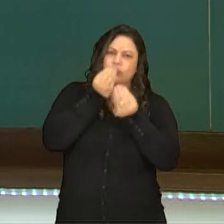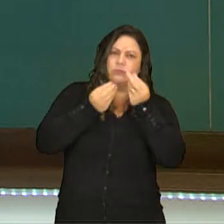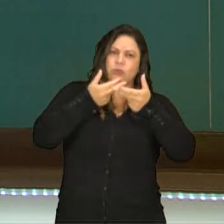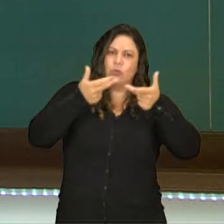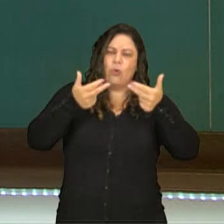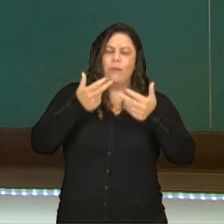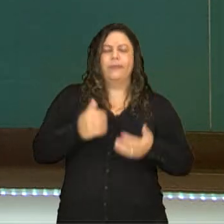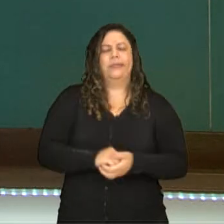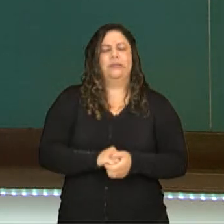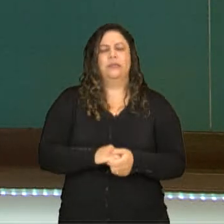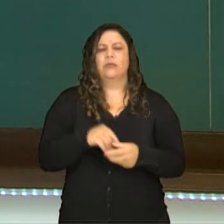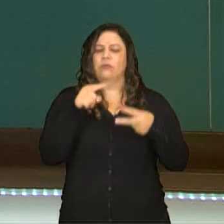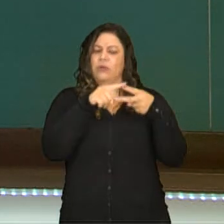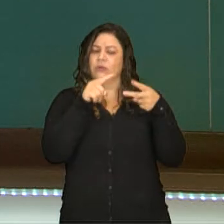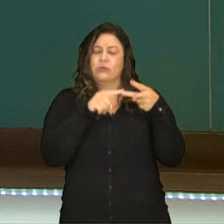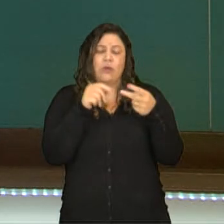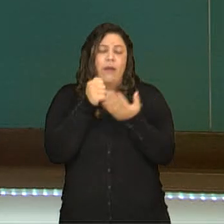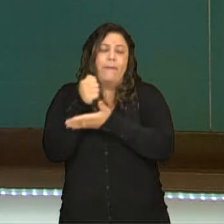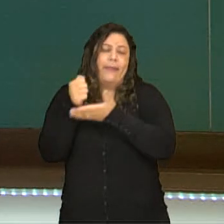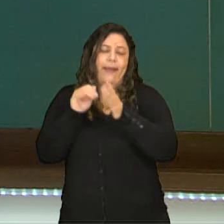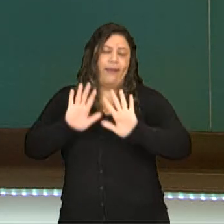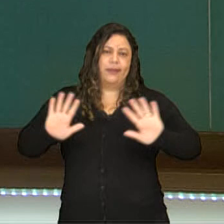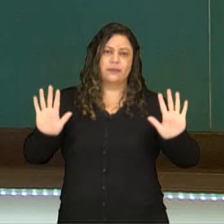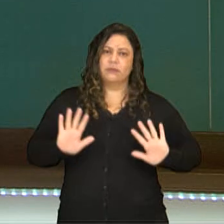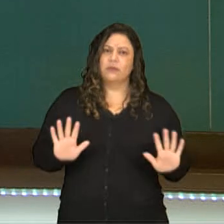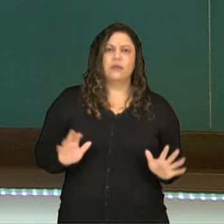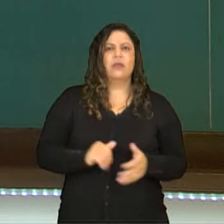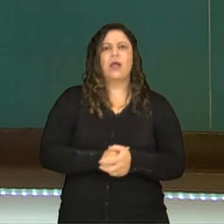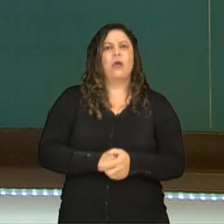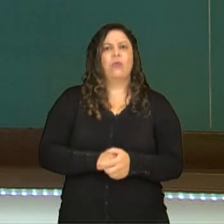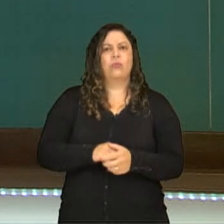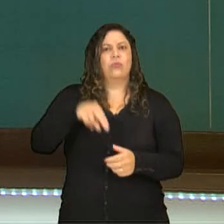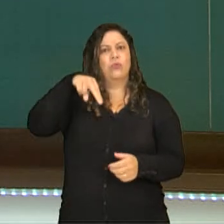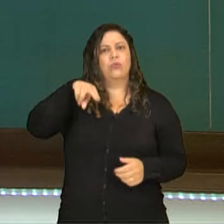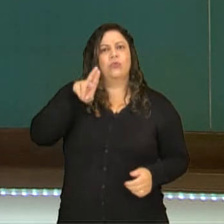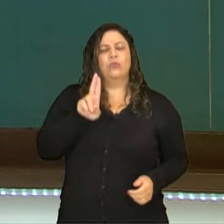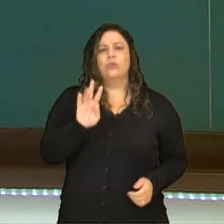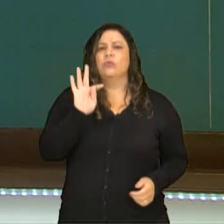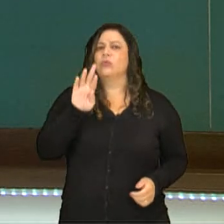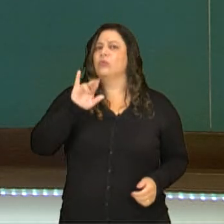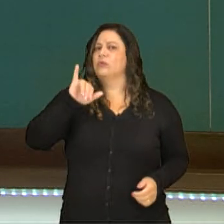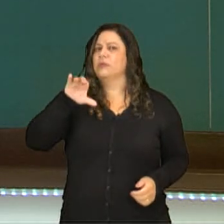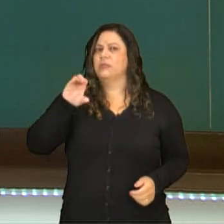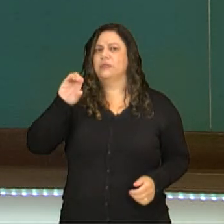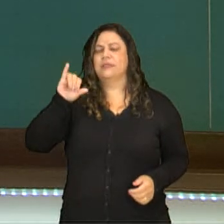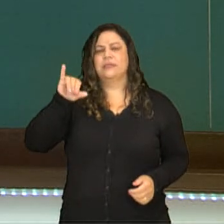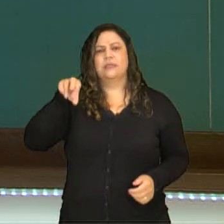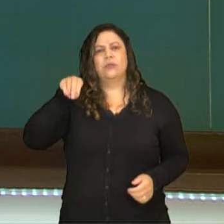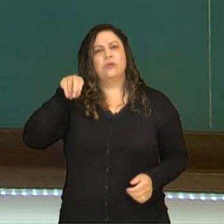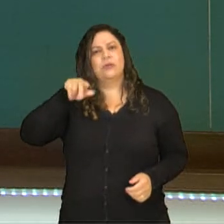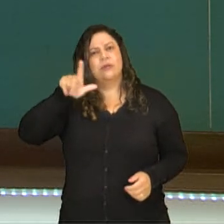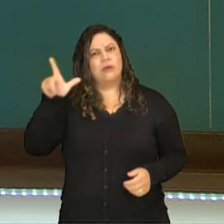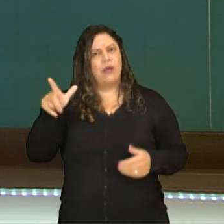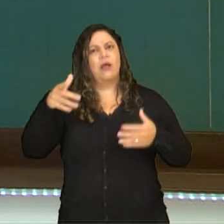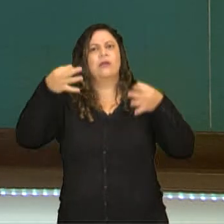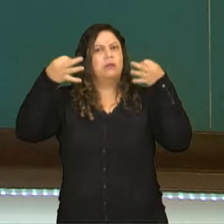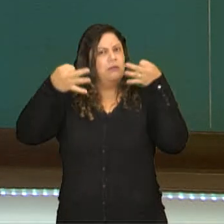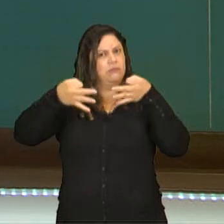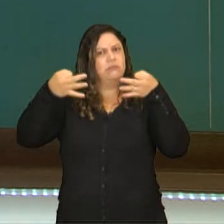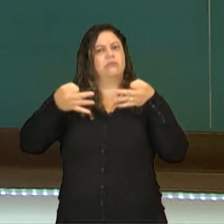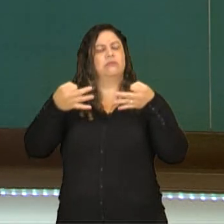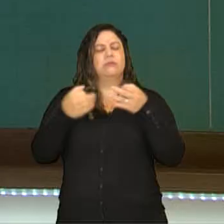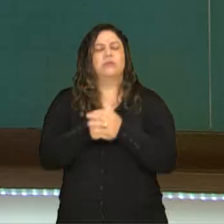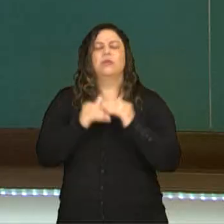fecham um com o outro. Do ponto de vista nutricional, isso também acontece. Perfeito, né, gente? Feijão,